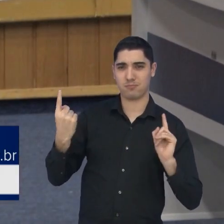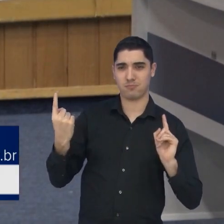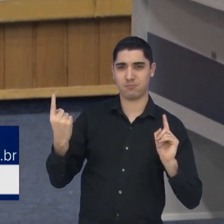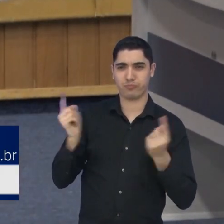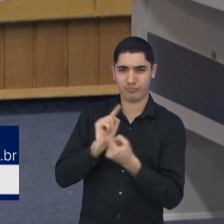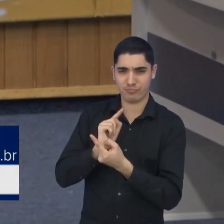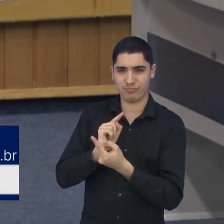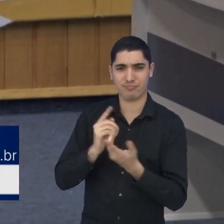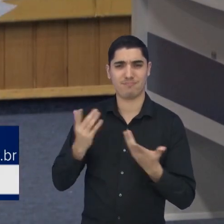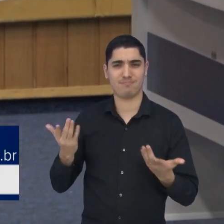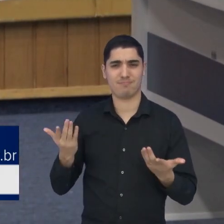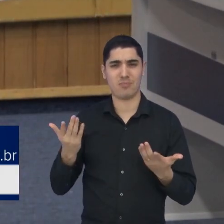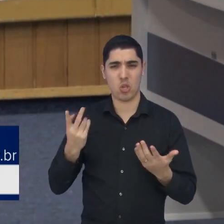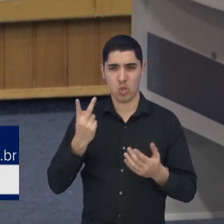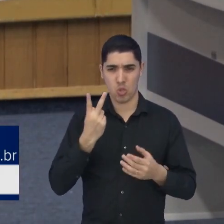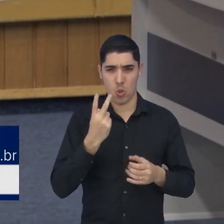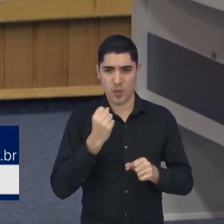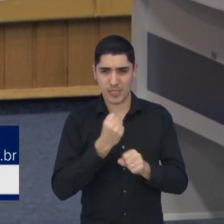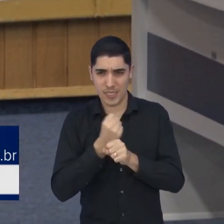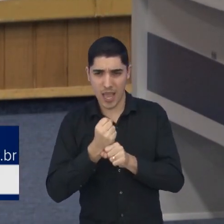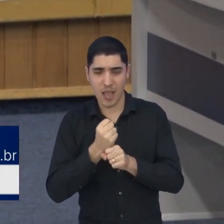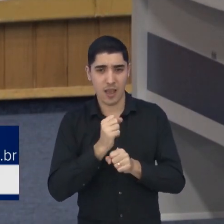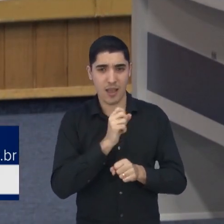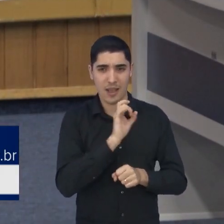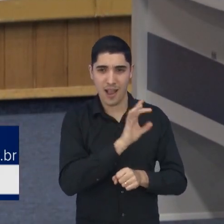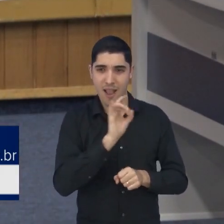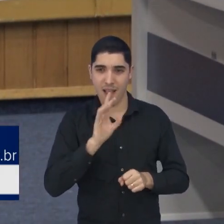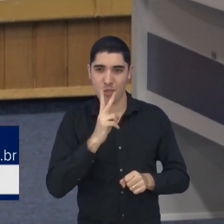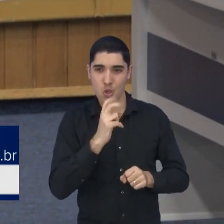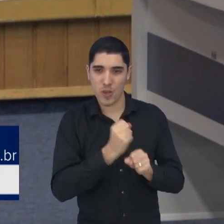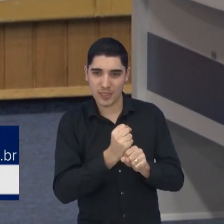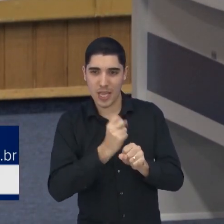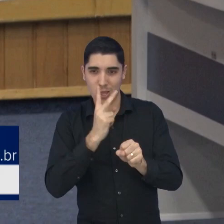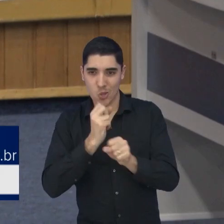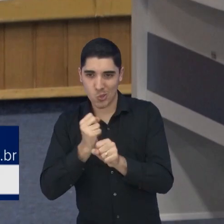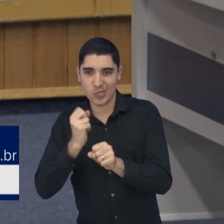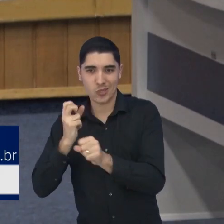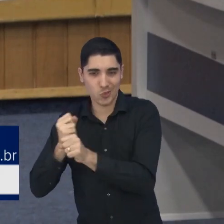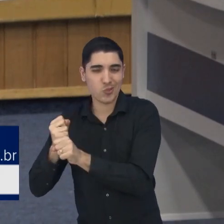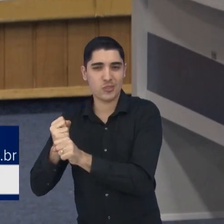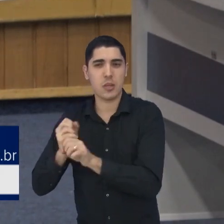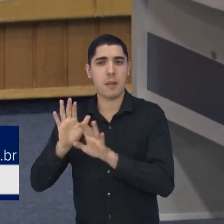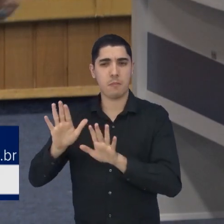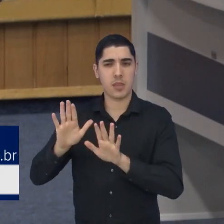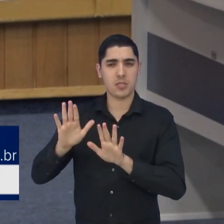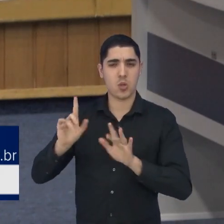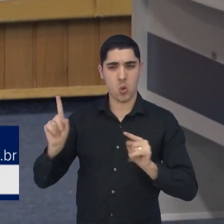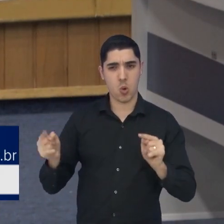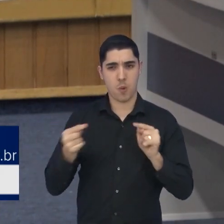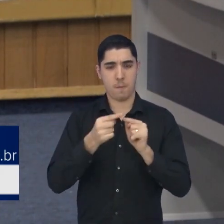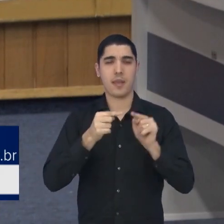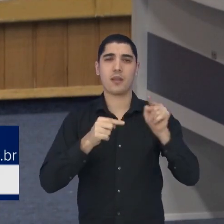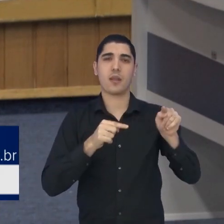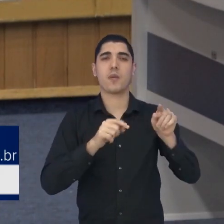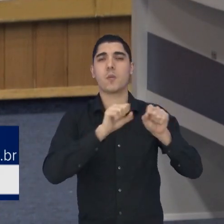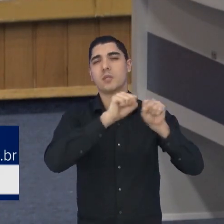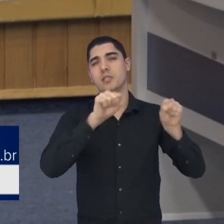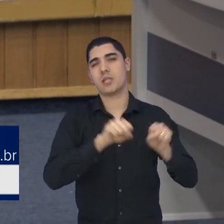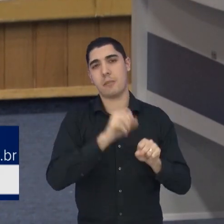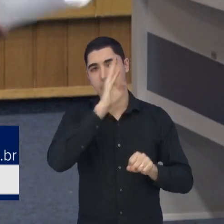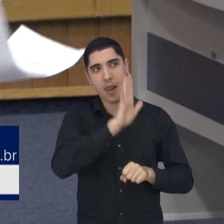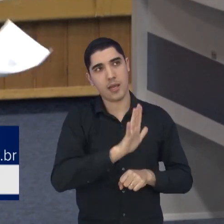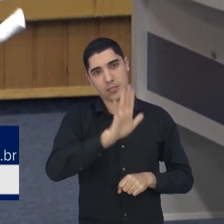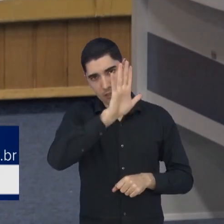2 anos, aliás, até porque atendeu o Sistema Nacional, os vereadores, todas